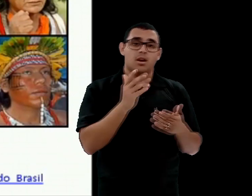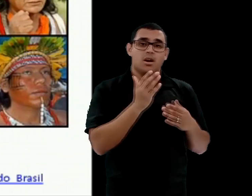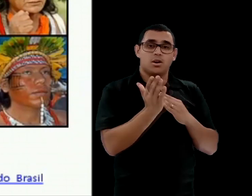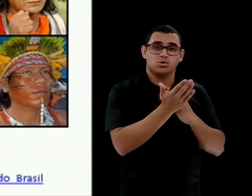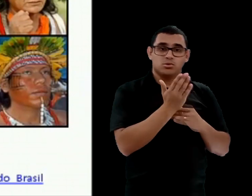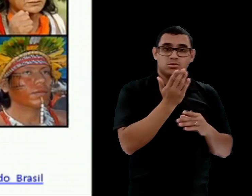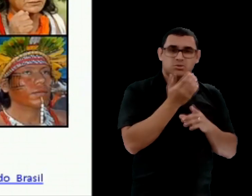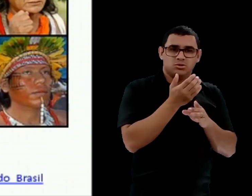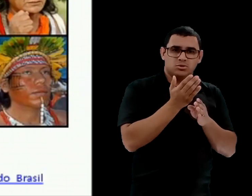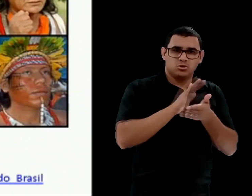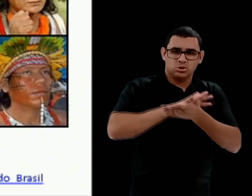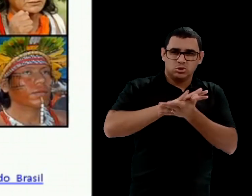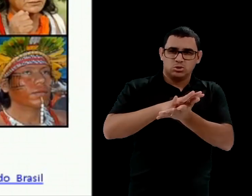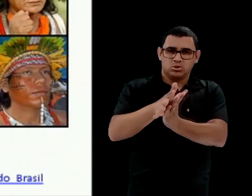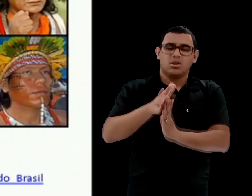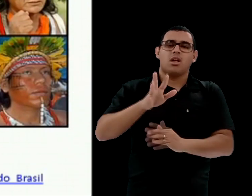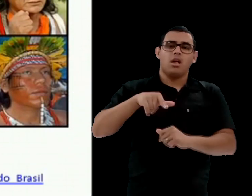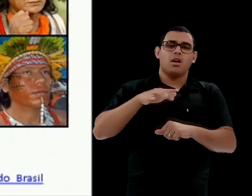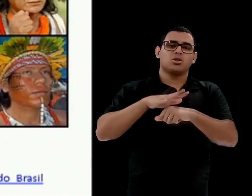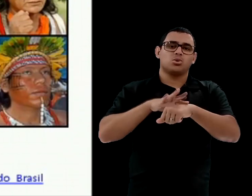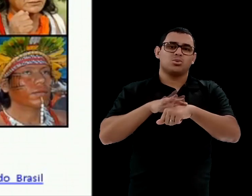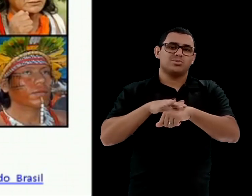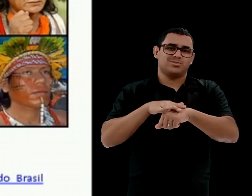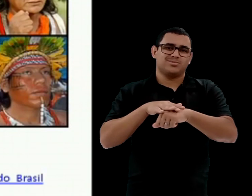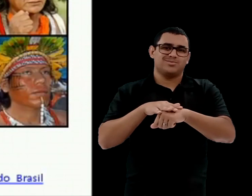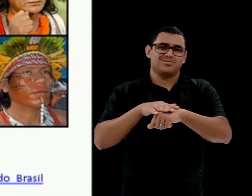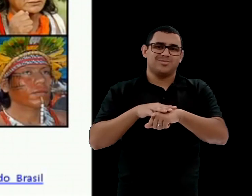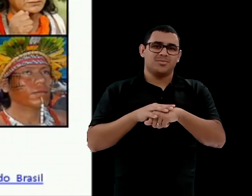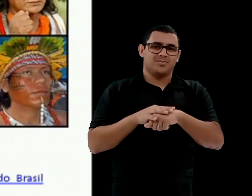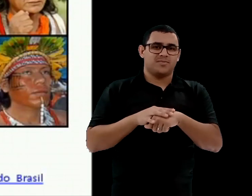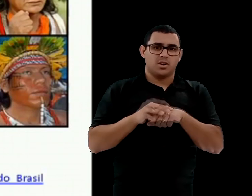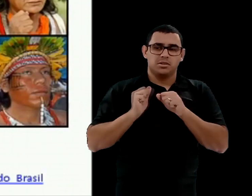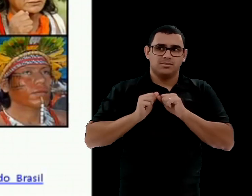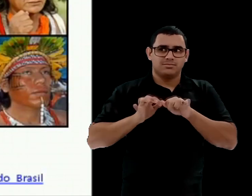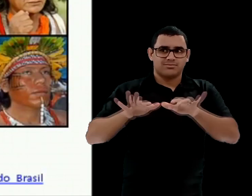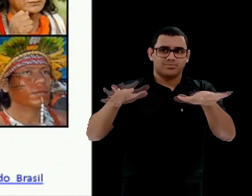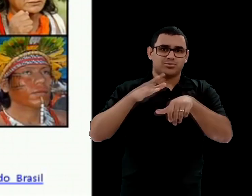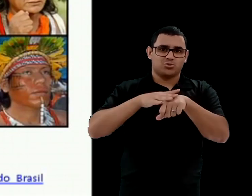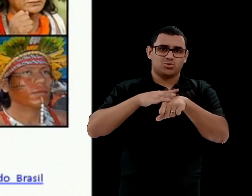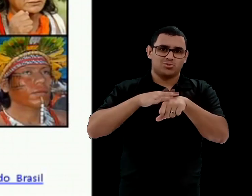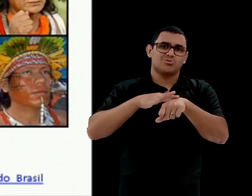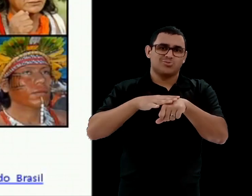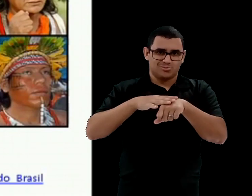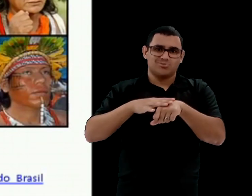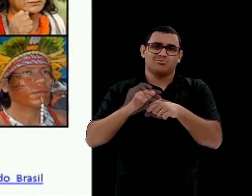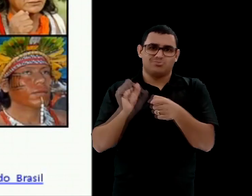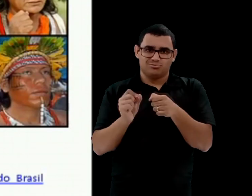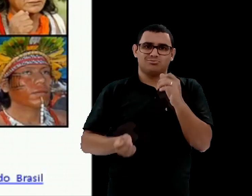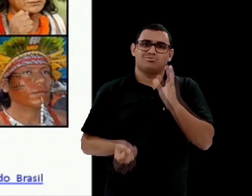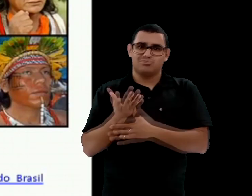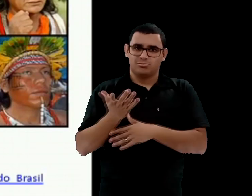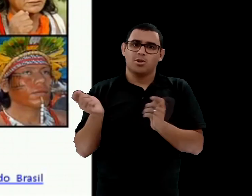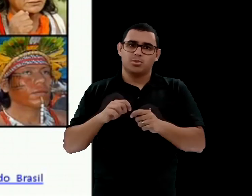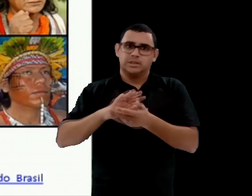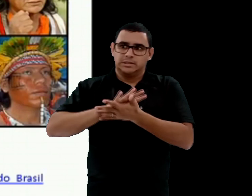destruí-los são as doenças. Essas várias doenças que matam e reduzem significativamente essa